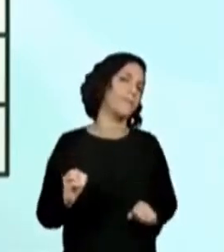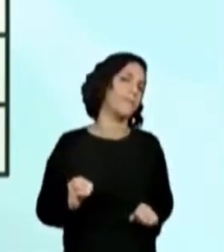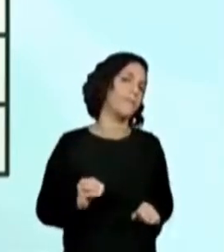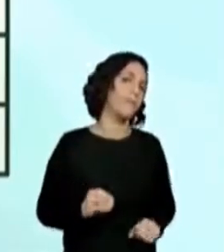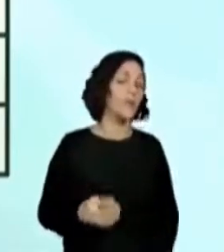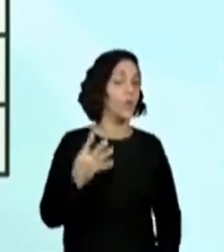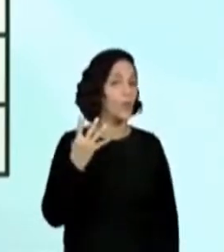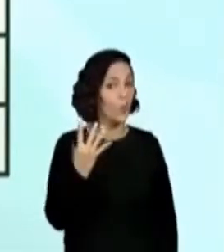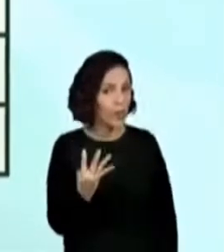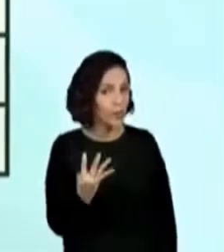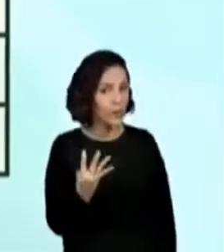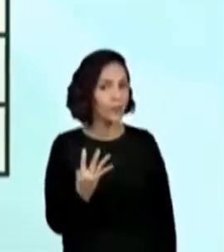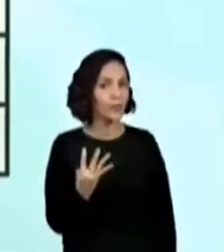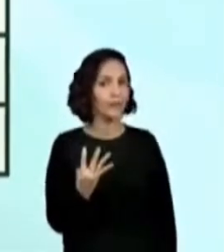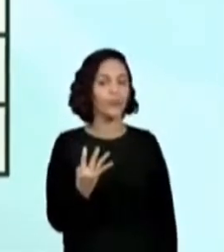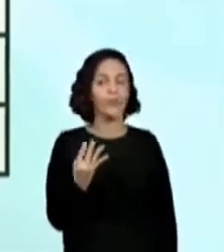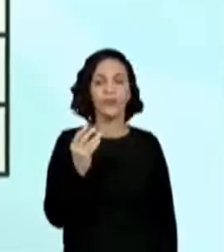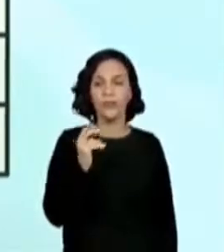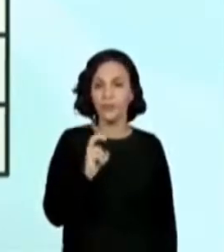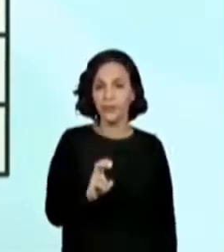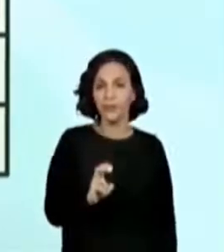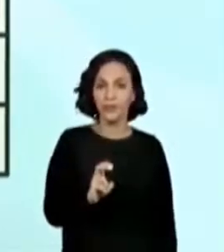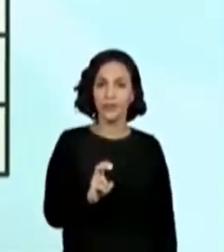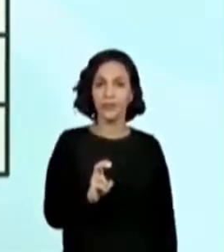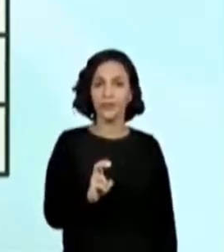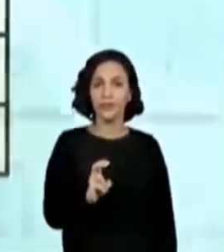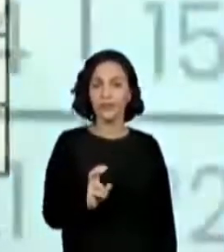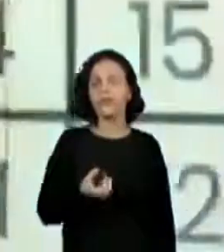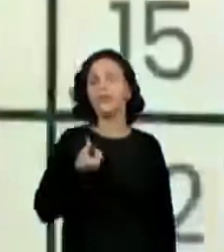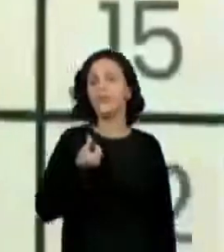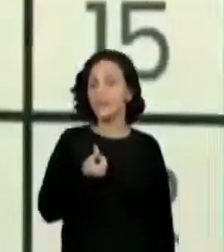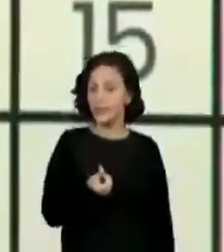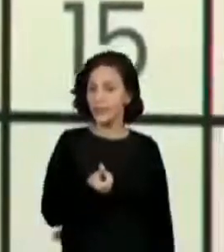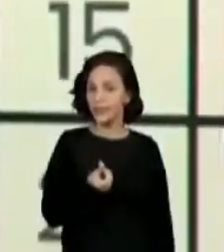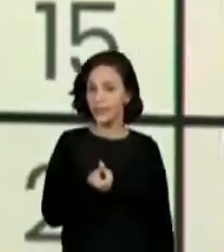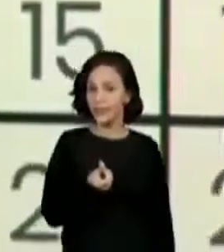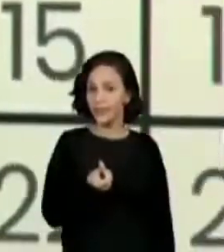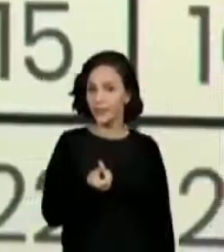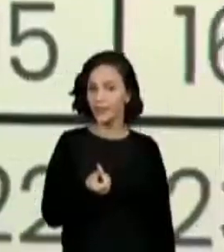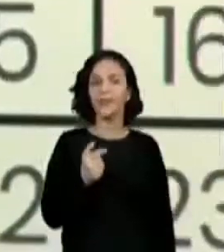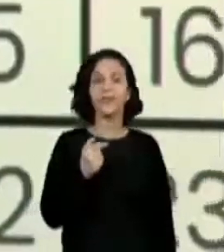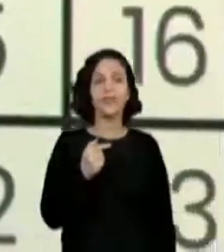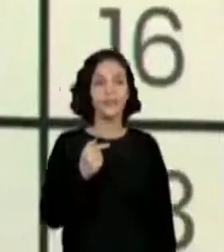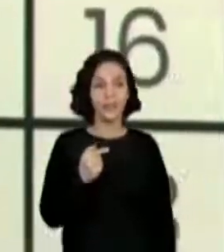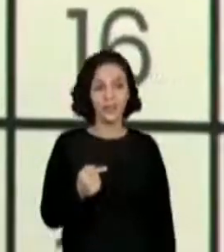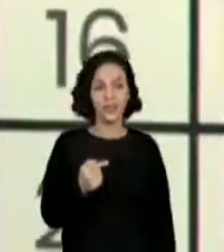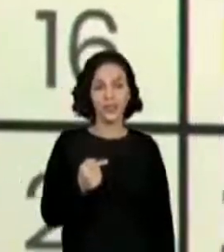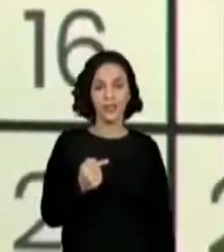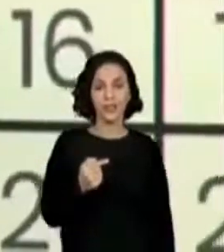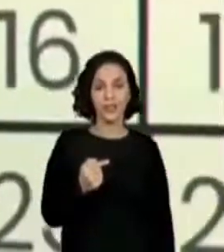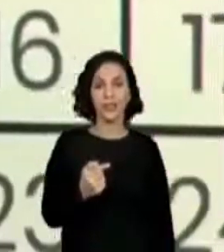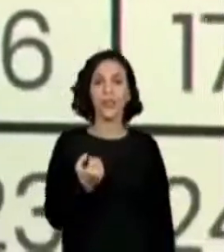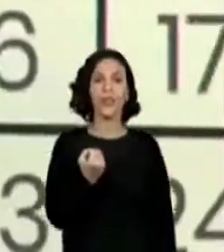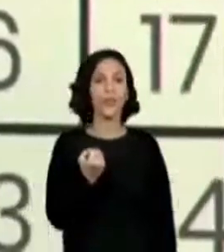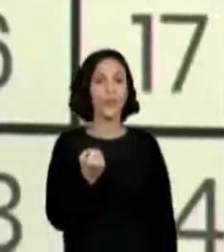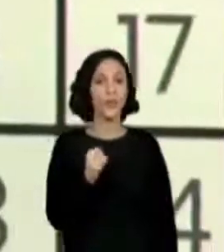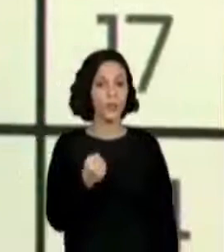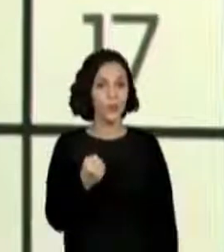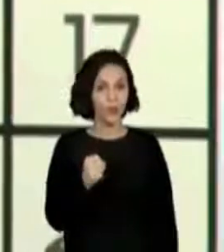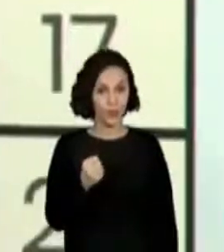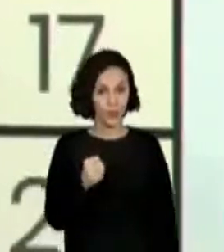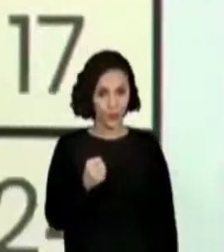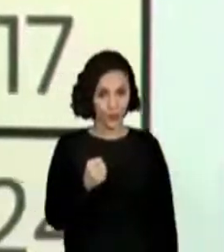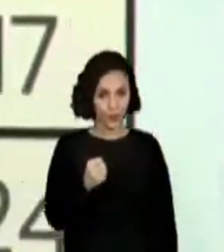dia 4, o dia 5, o dia 6, o dia 7, o dia